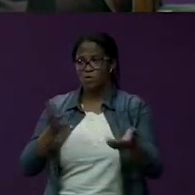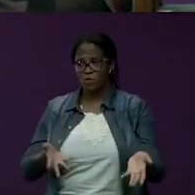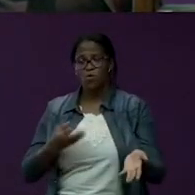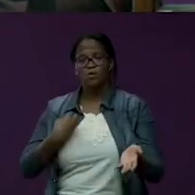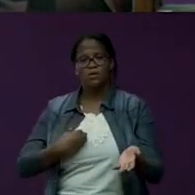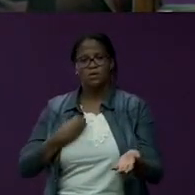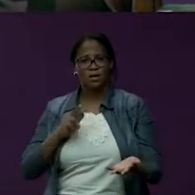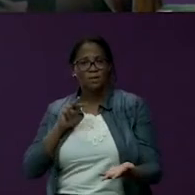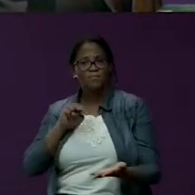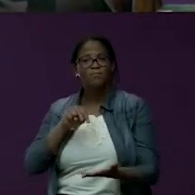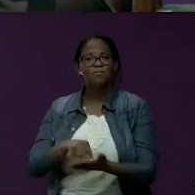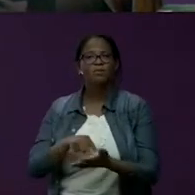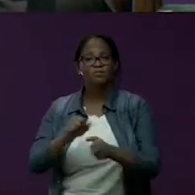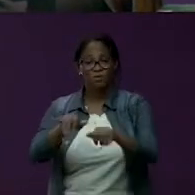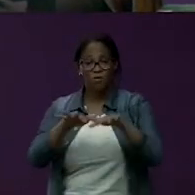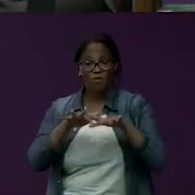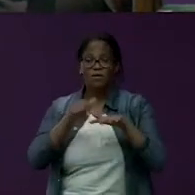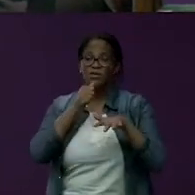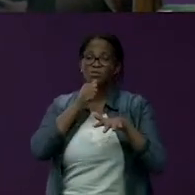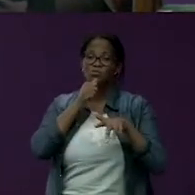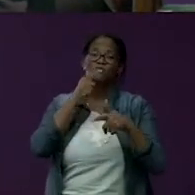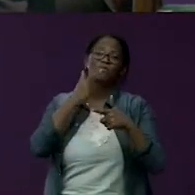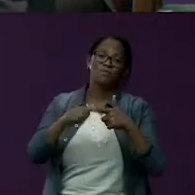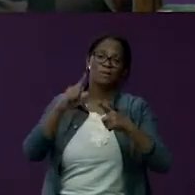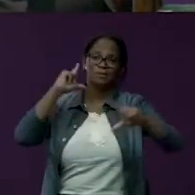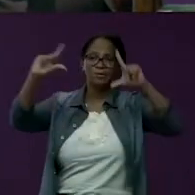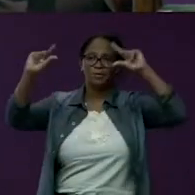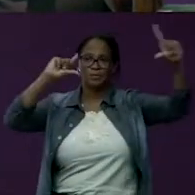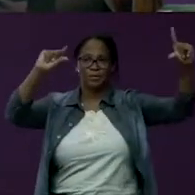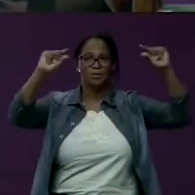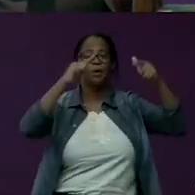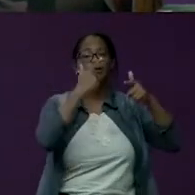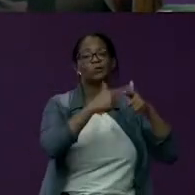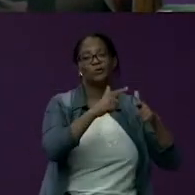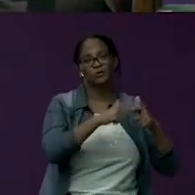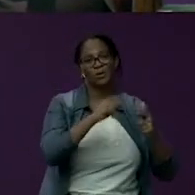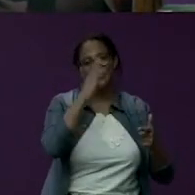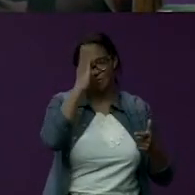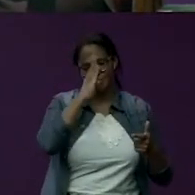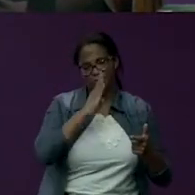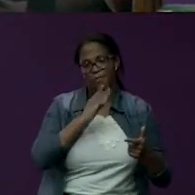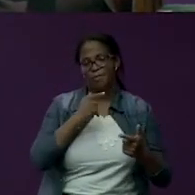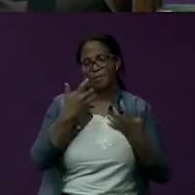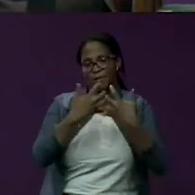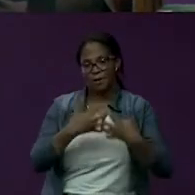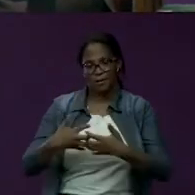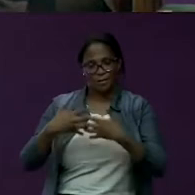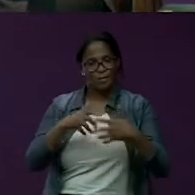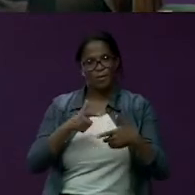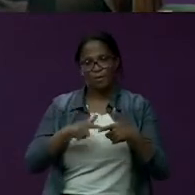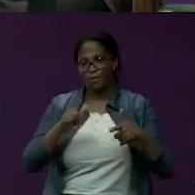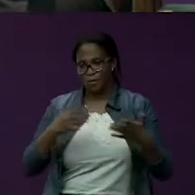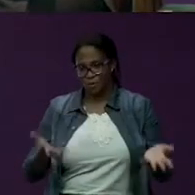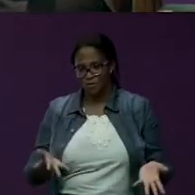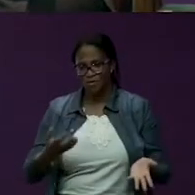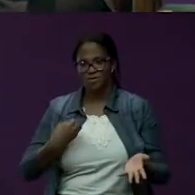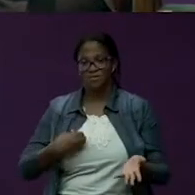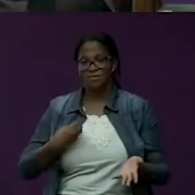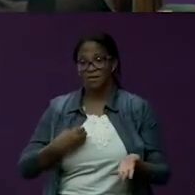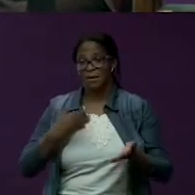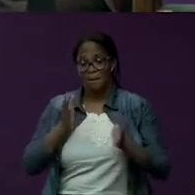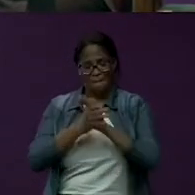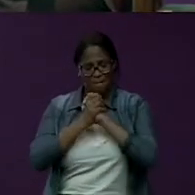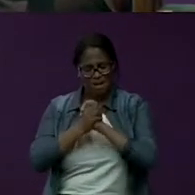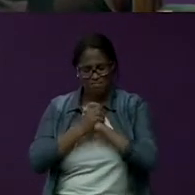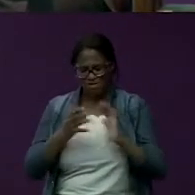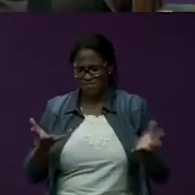aqui presente, se não fosse estarem tão dispersos, enfrentando esse caos que o país está vivendo. Parabéns, maravilha, e